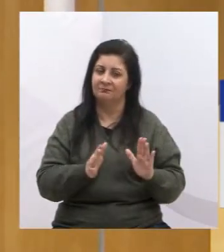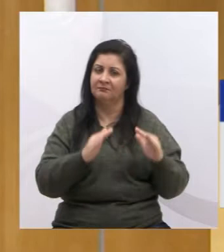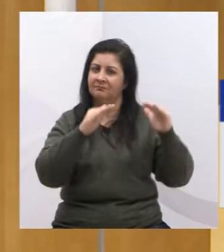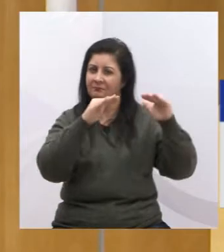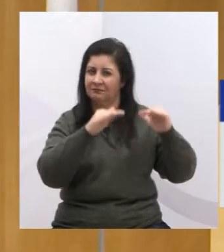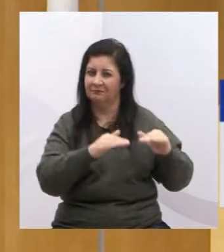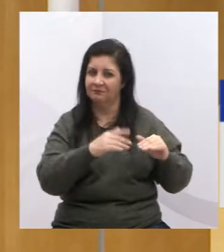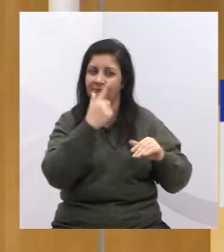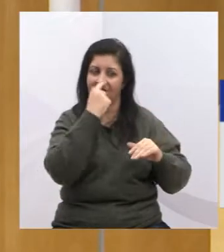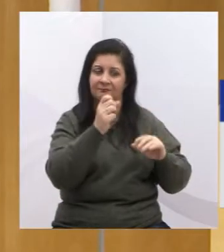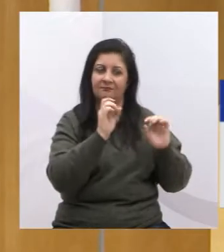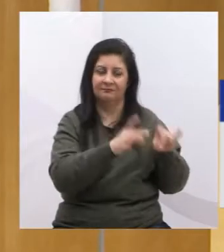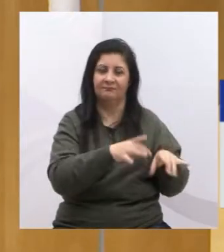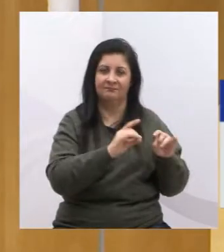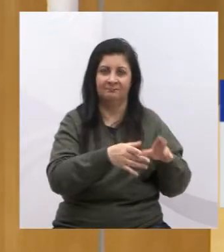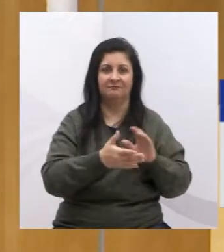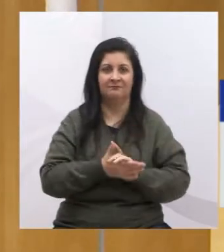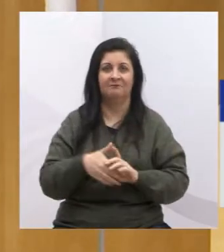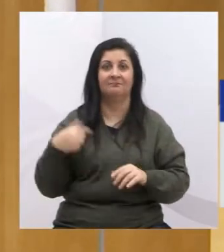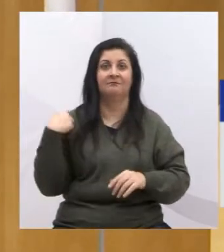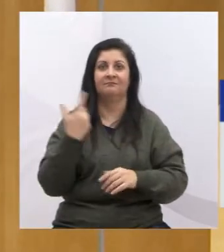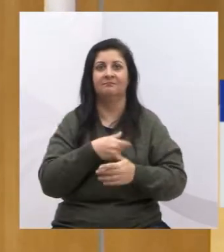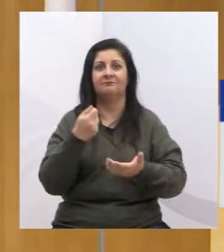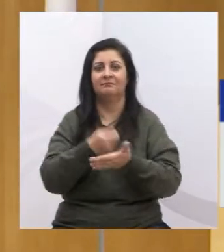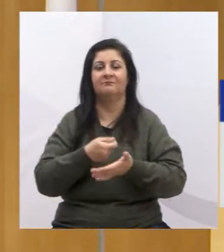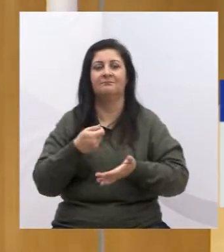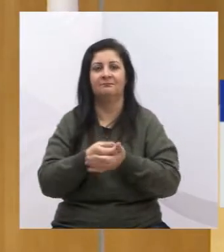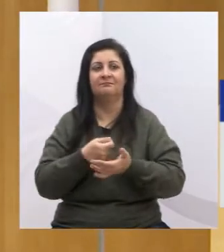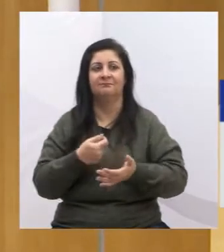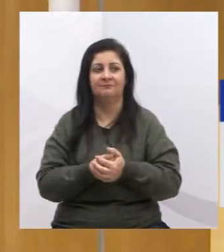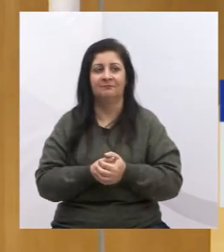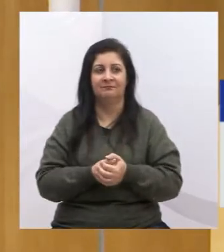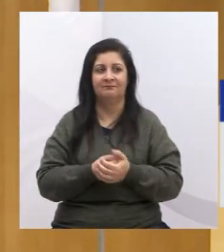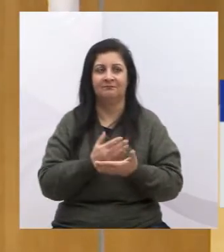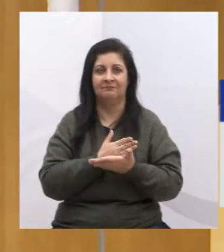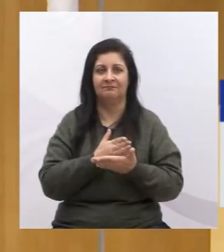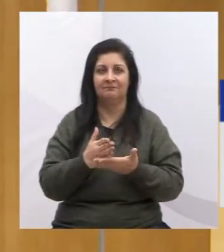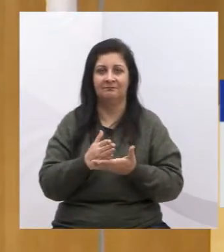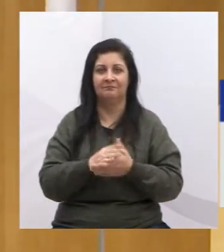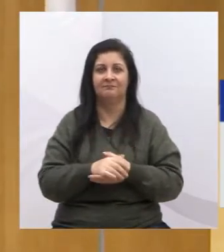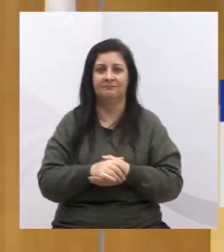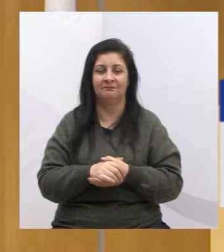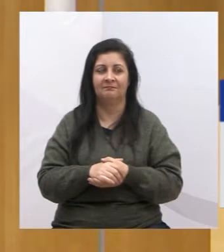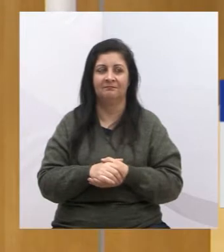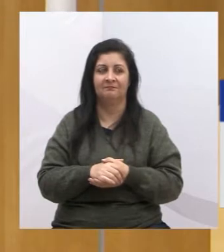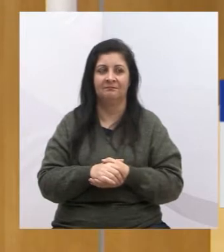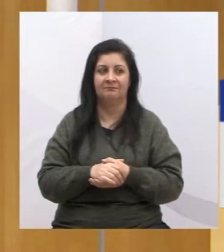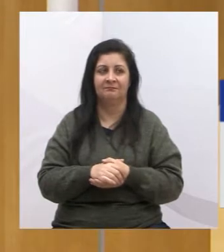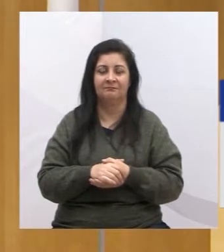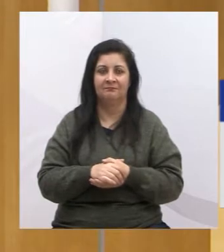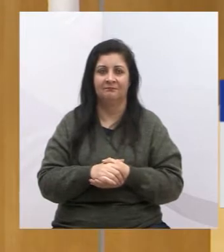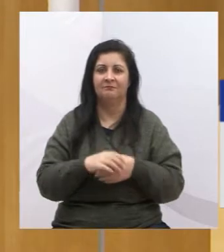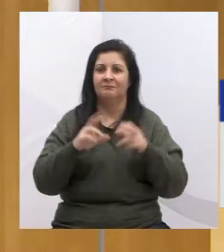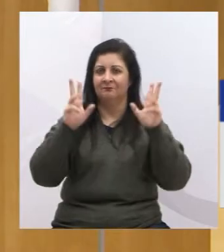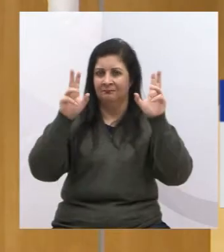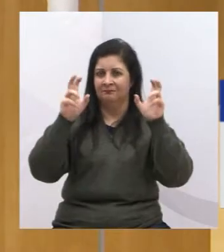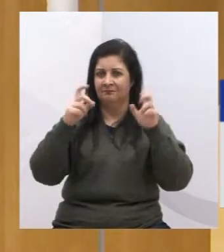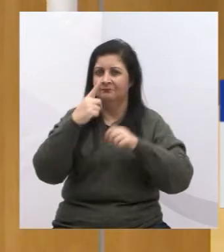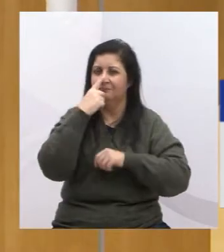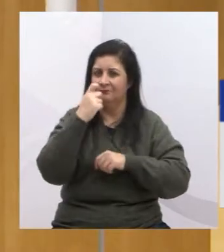né? A gente vem lutando nessa casa aqui, desde o início do meu mandato, a respeito desses lixos,